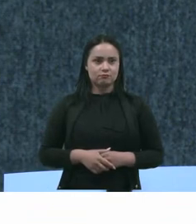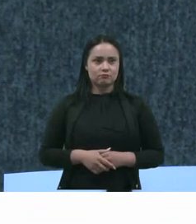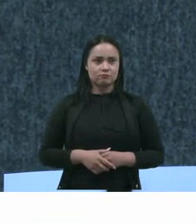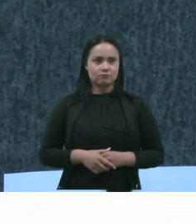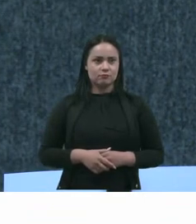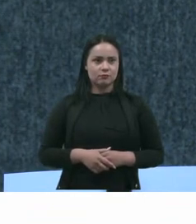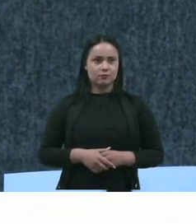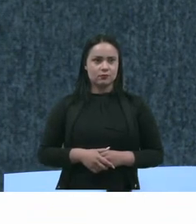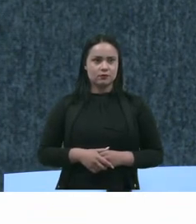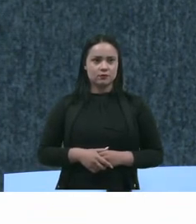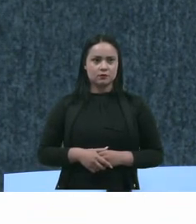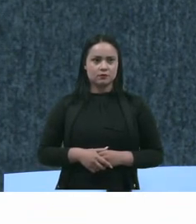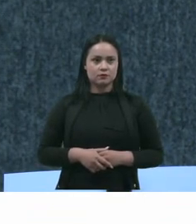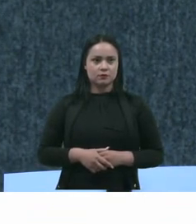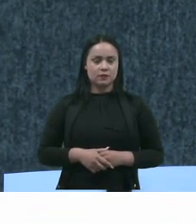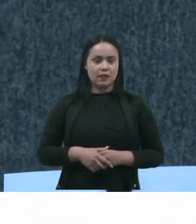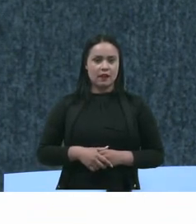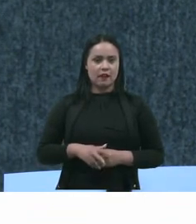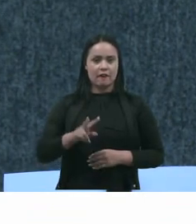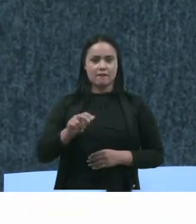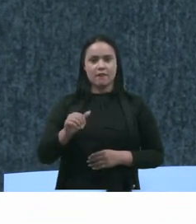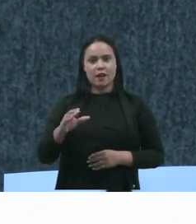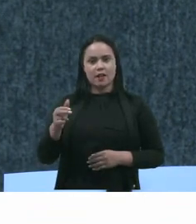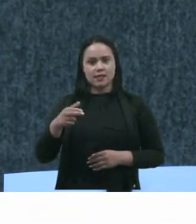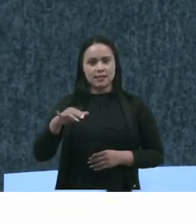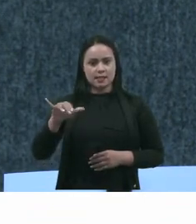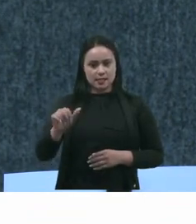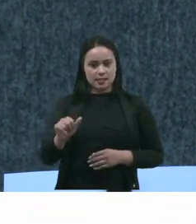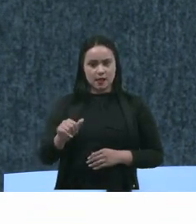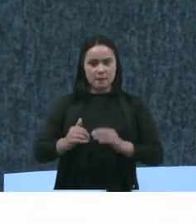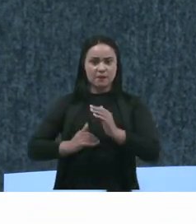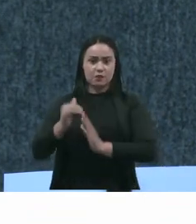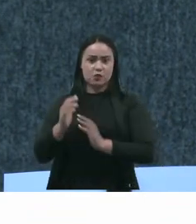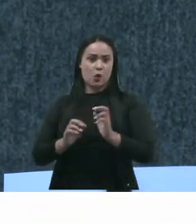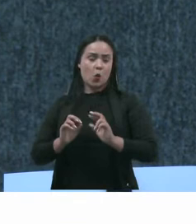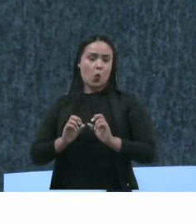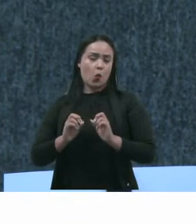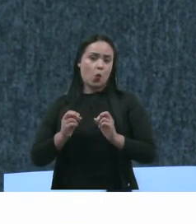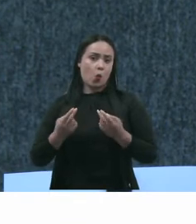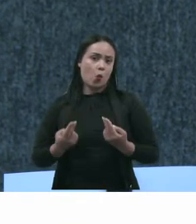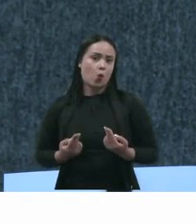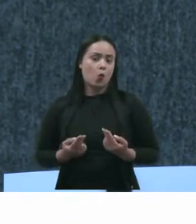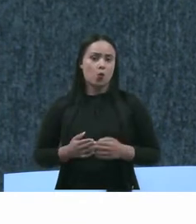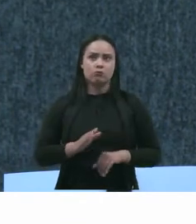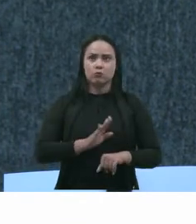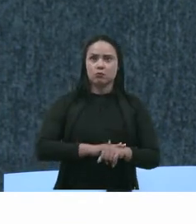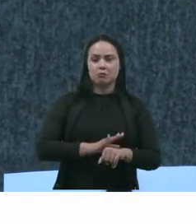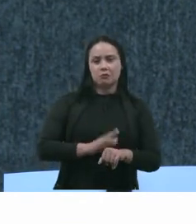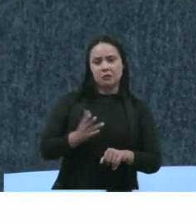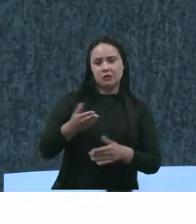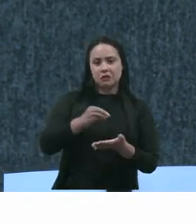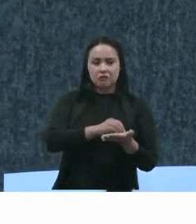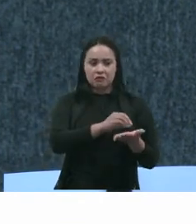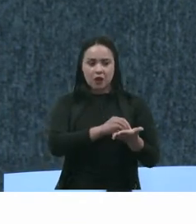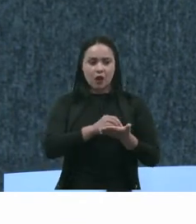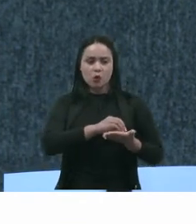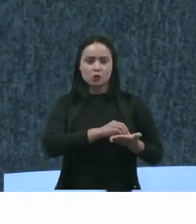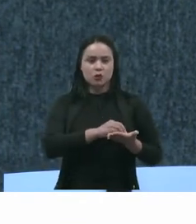há a vacância do cargo ou, no momento, a